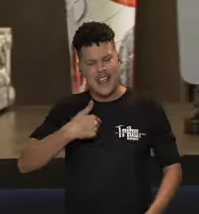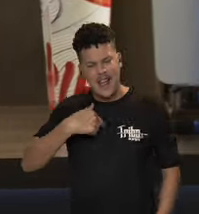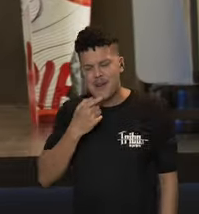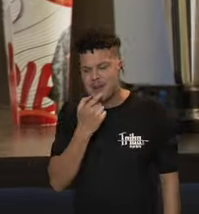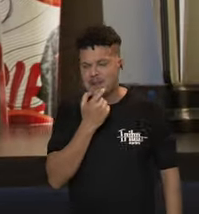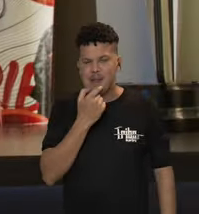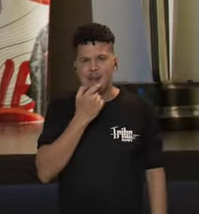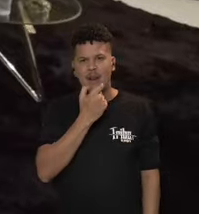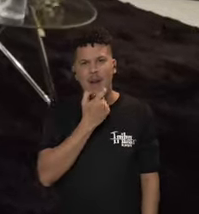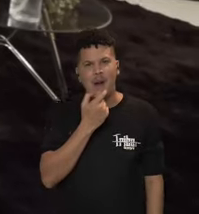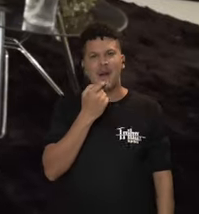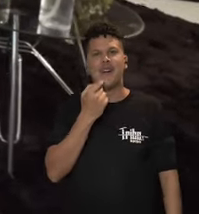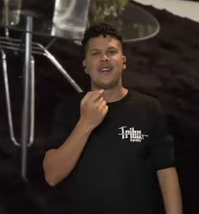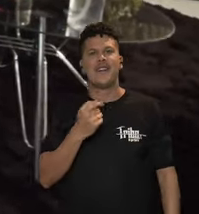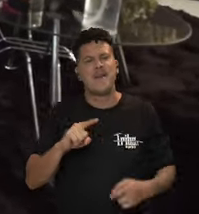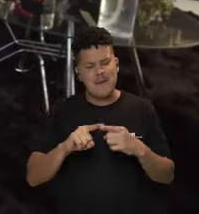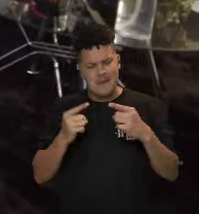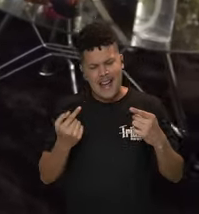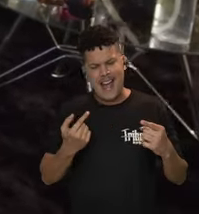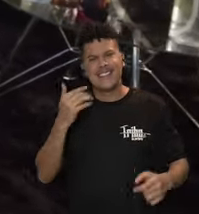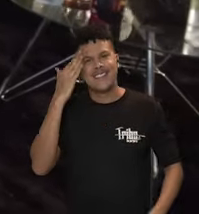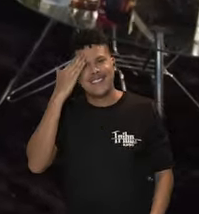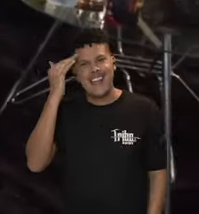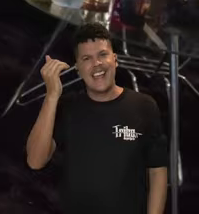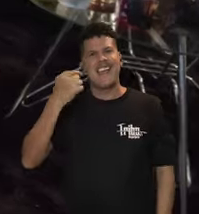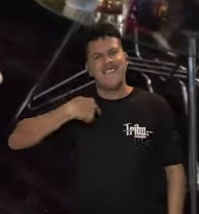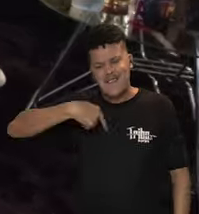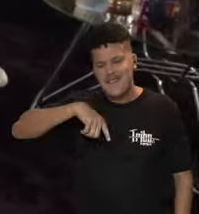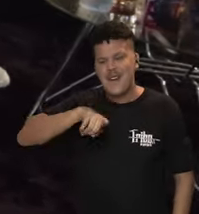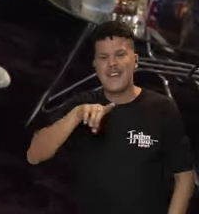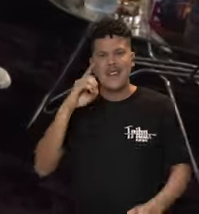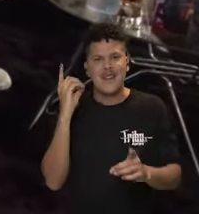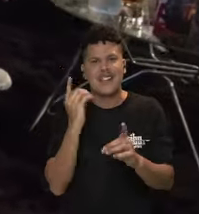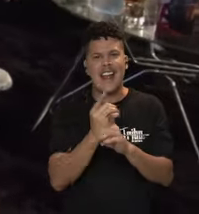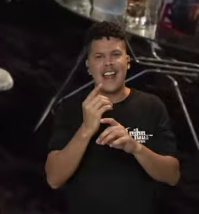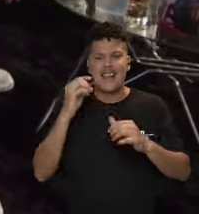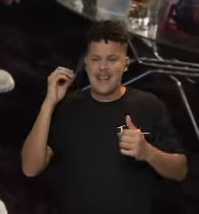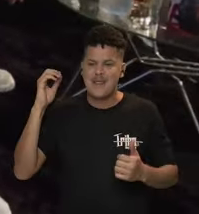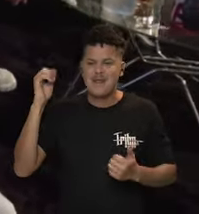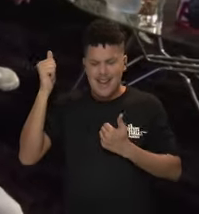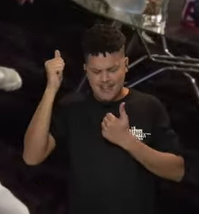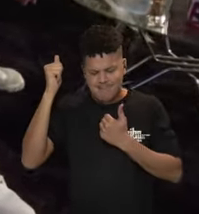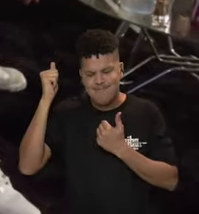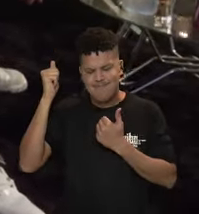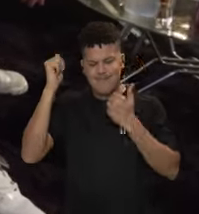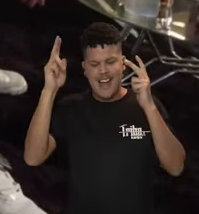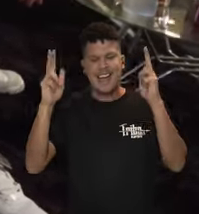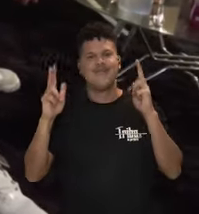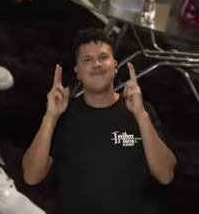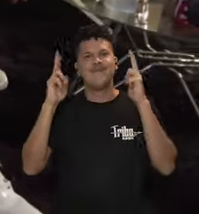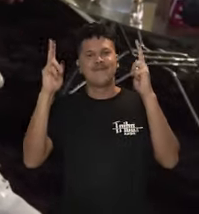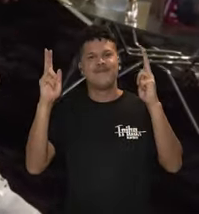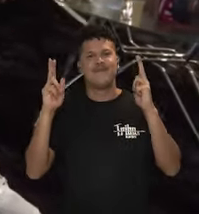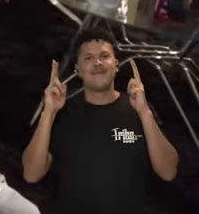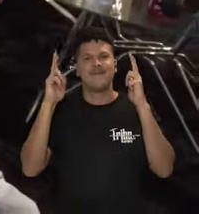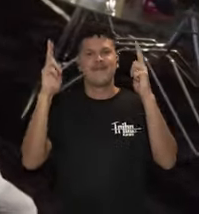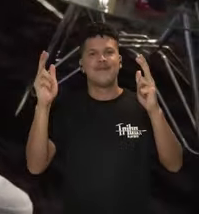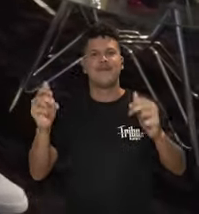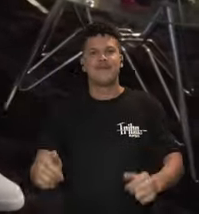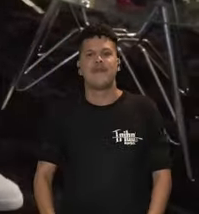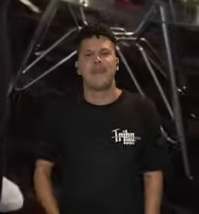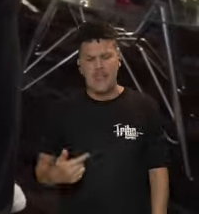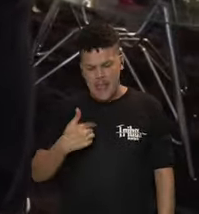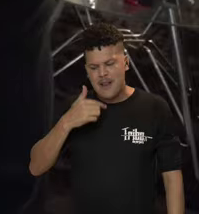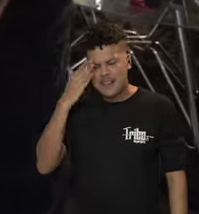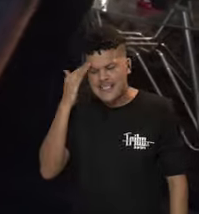só, mas eu sei que vou te encontrar. No baile, no baile, no baile, eu sei